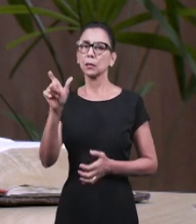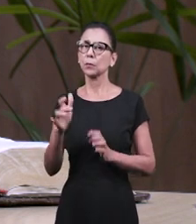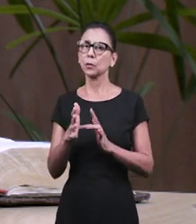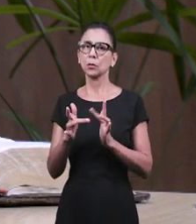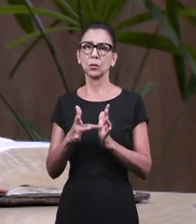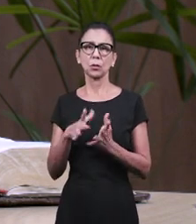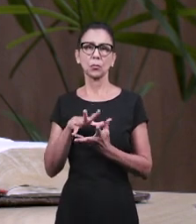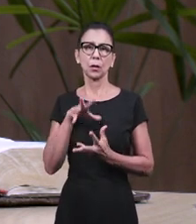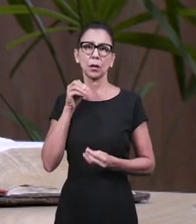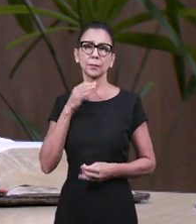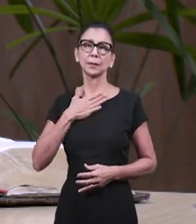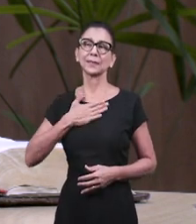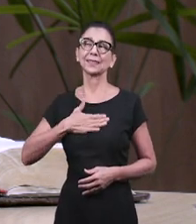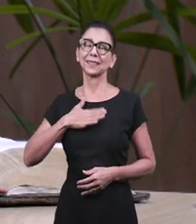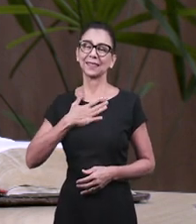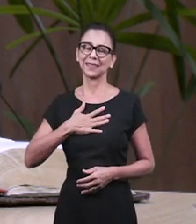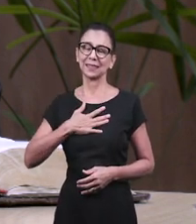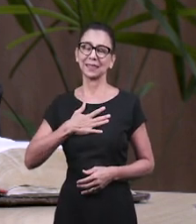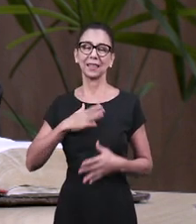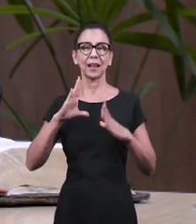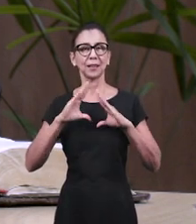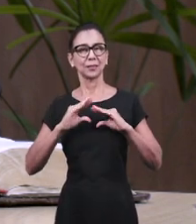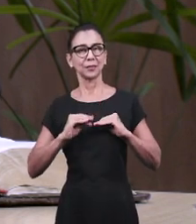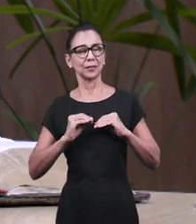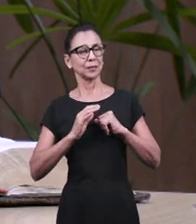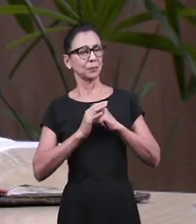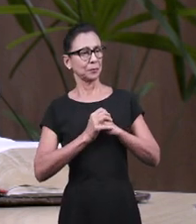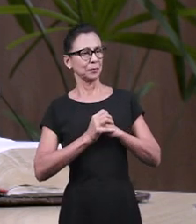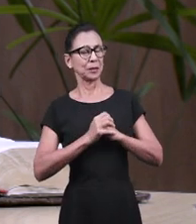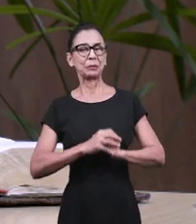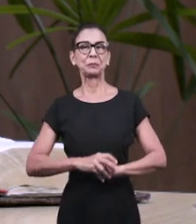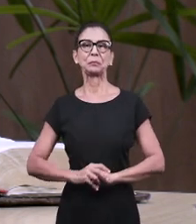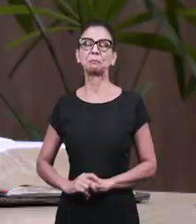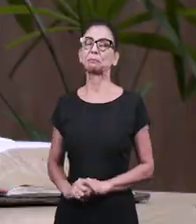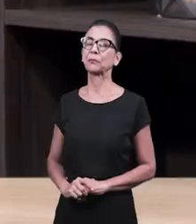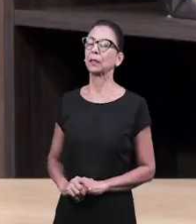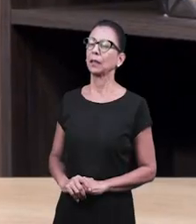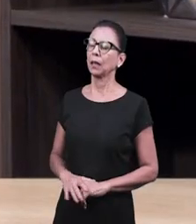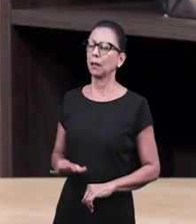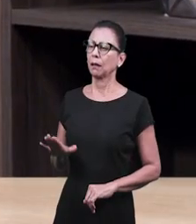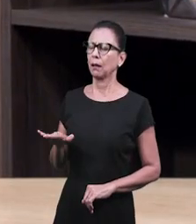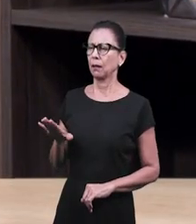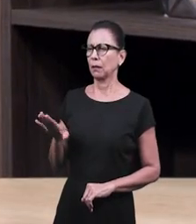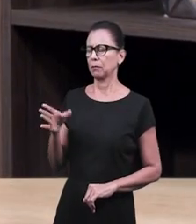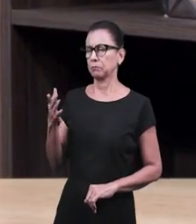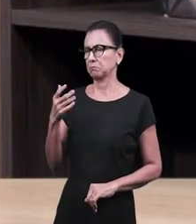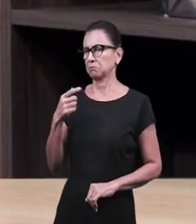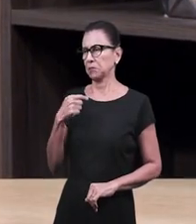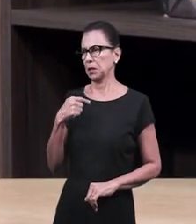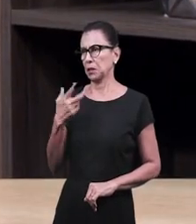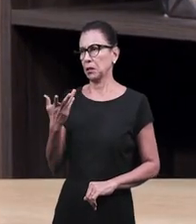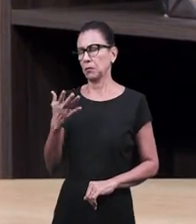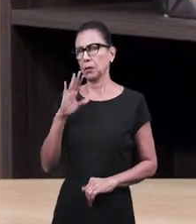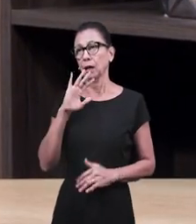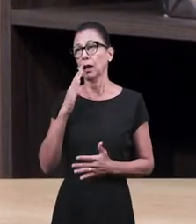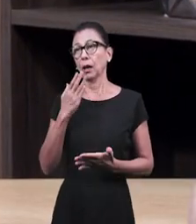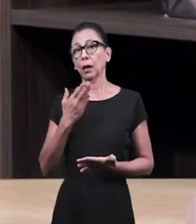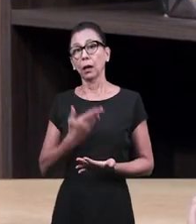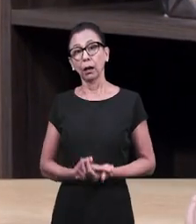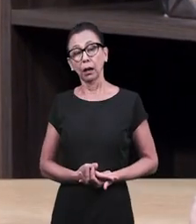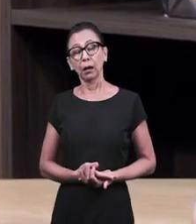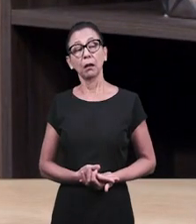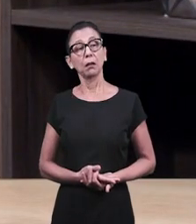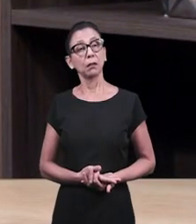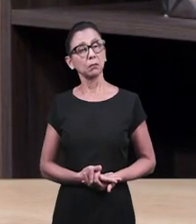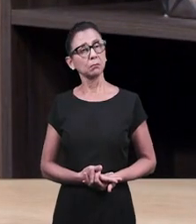para a alma. Amém? Glória a Deus. Eu estou maravilhado com tudo isso